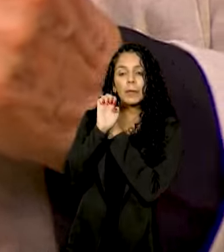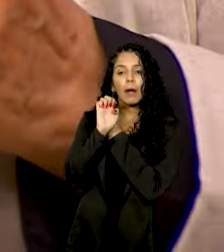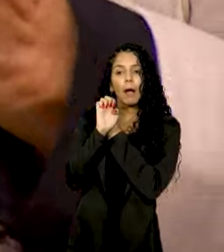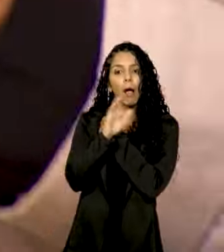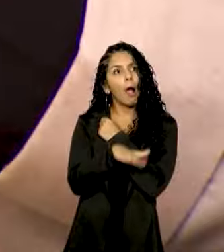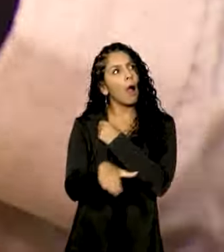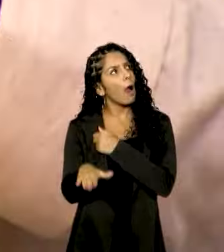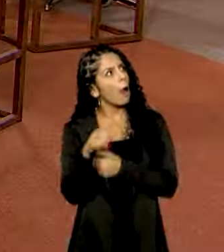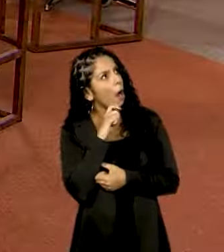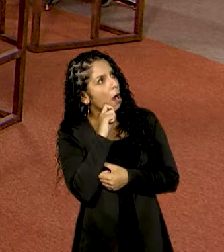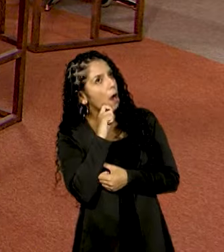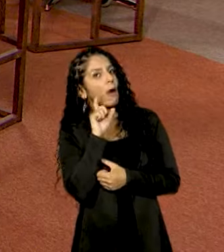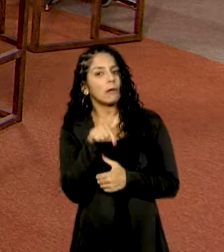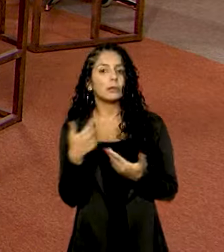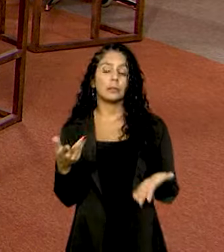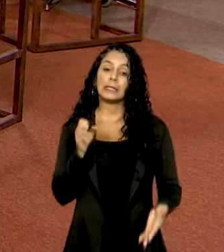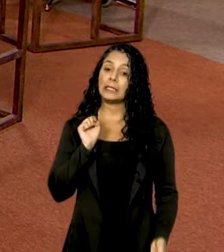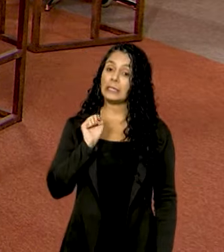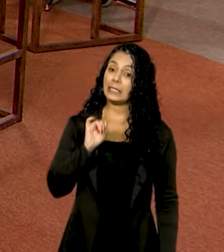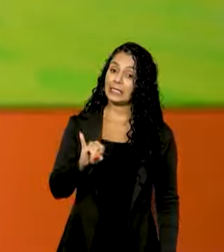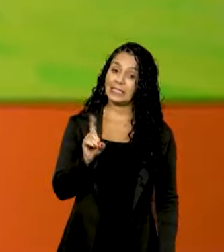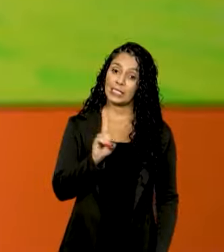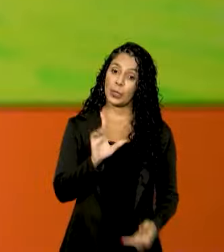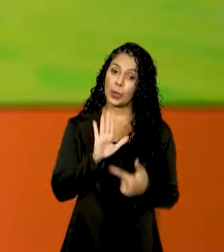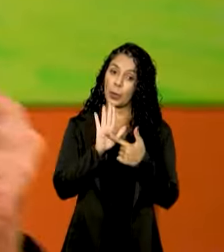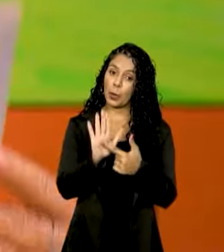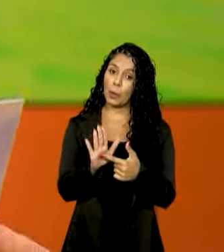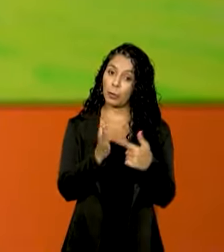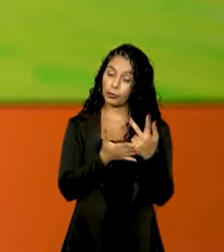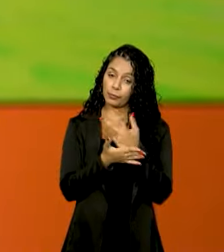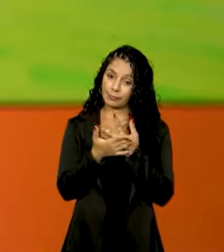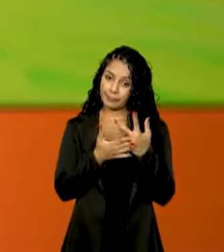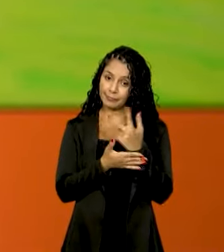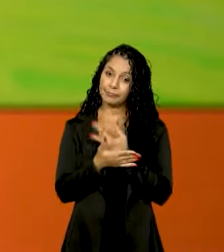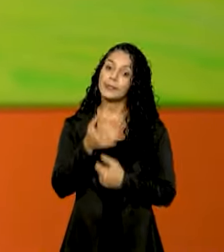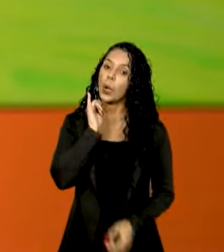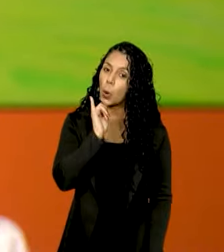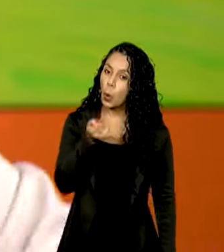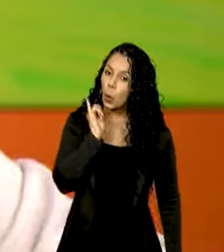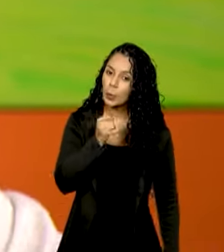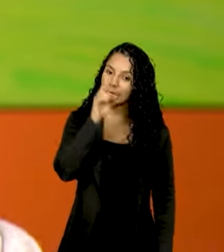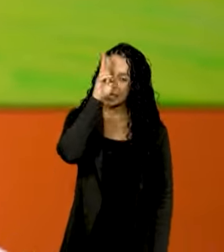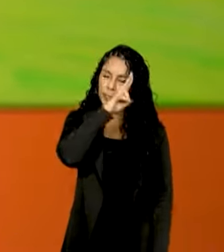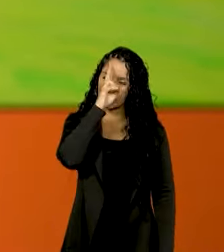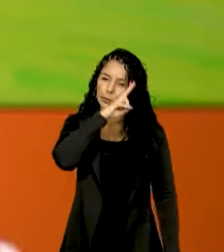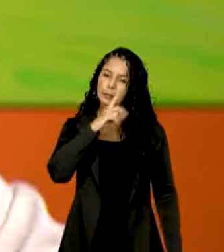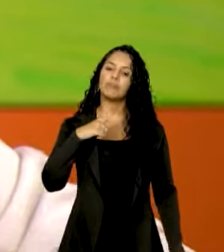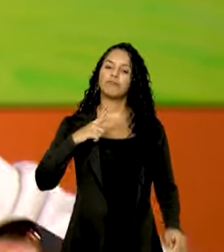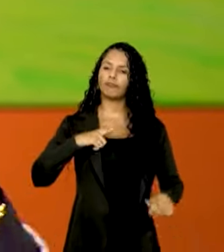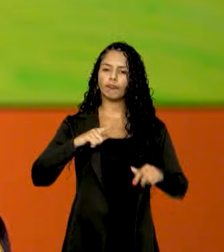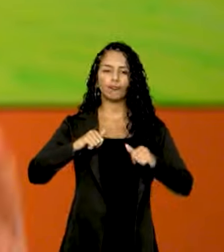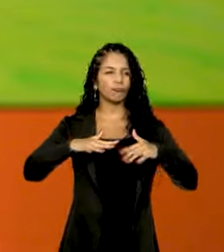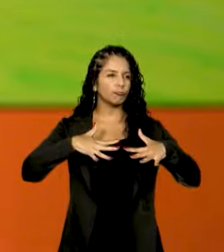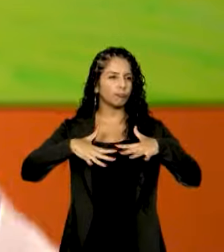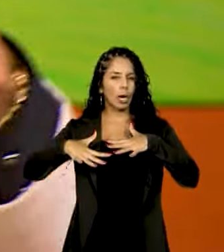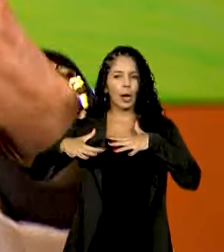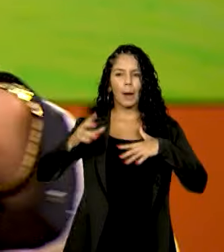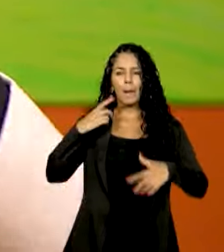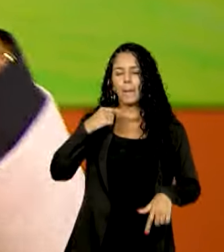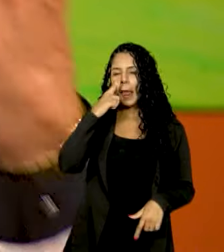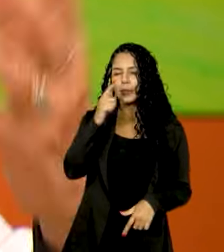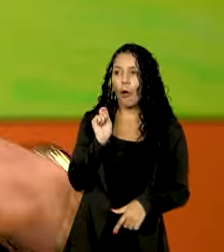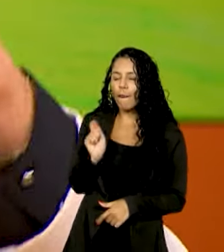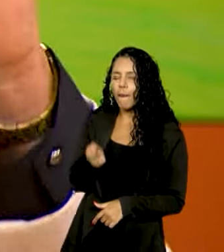Ah. Agora, se eu também não mostrar as ilustrações e contar a história, que tem uma dinâmica de conto de